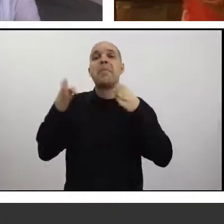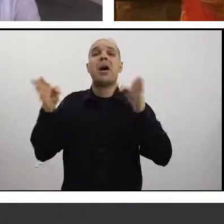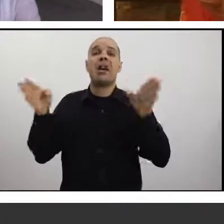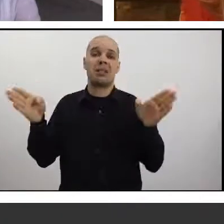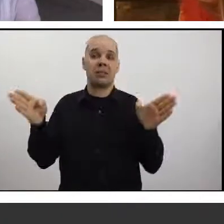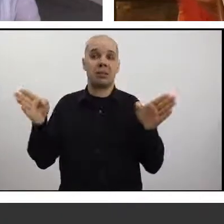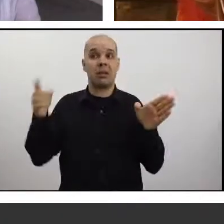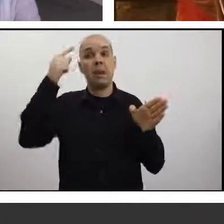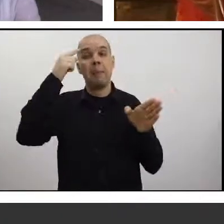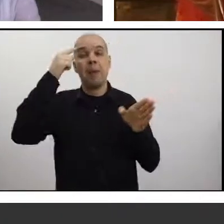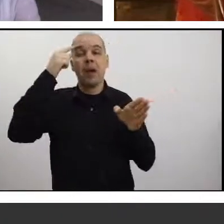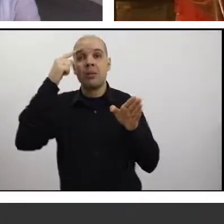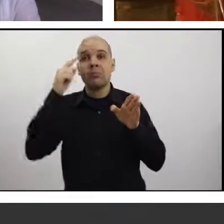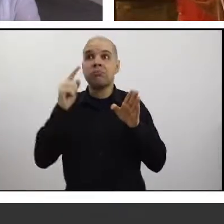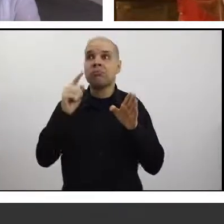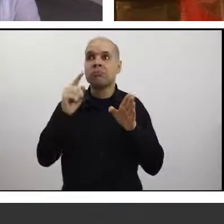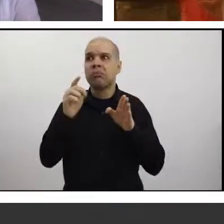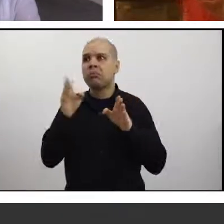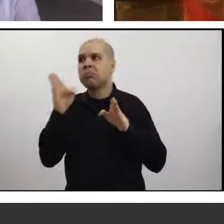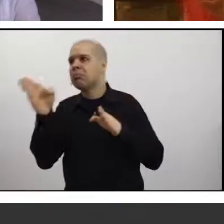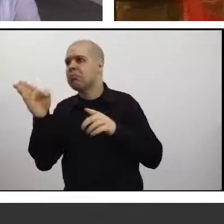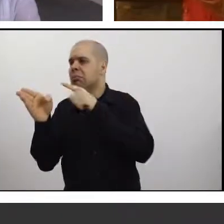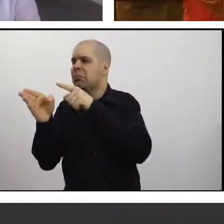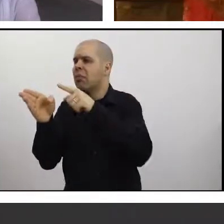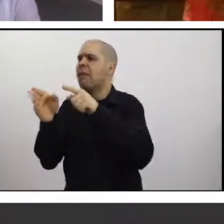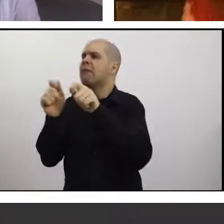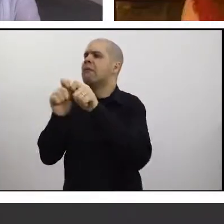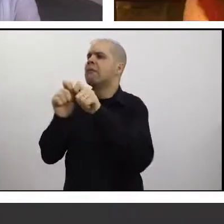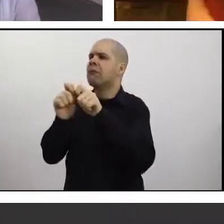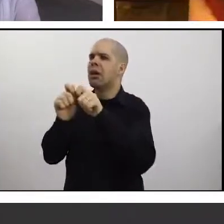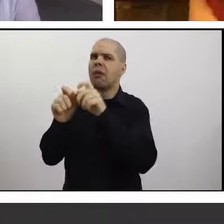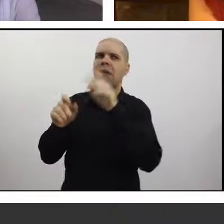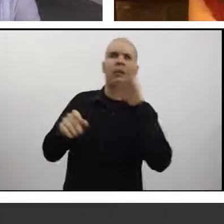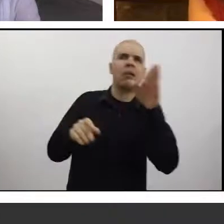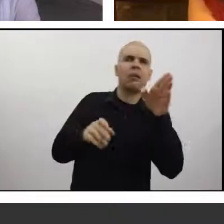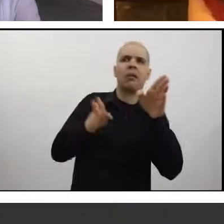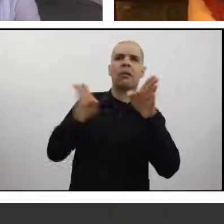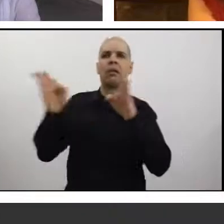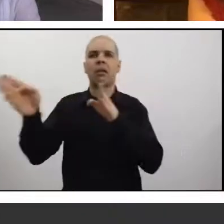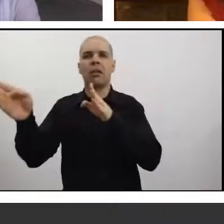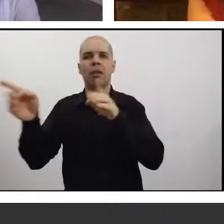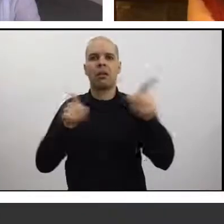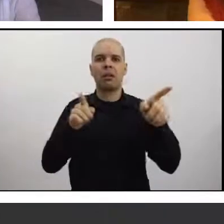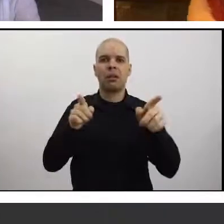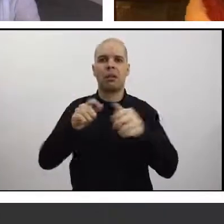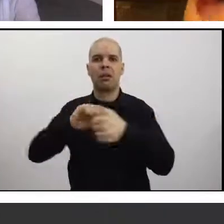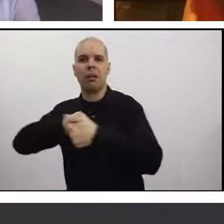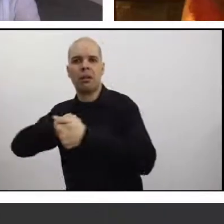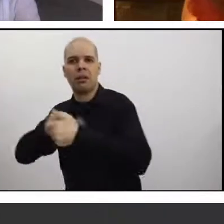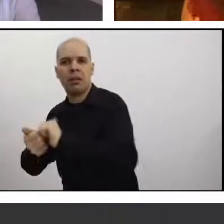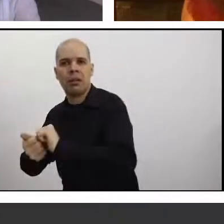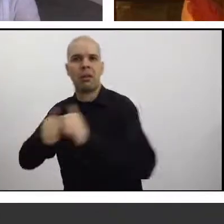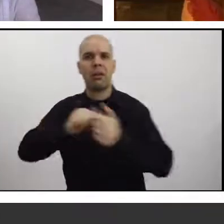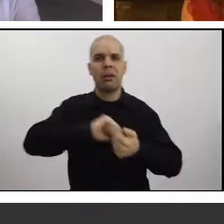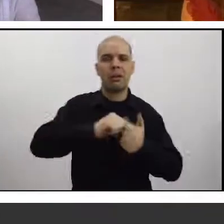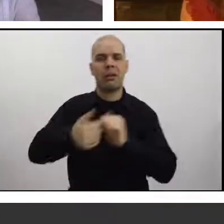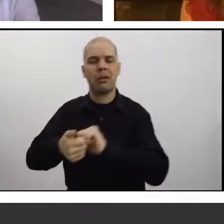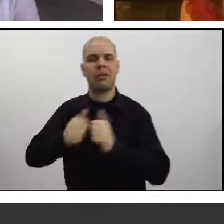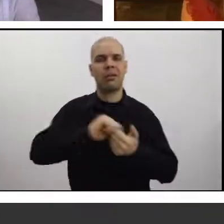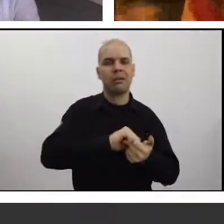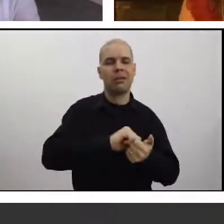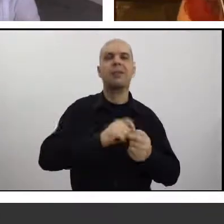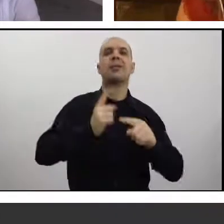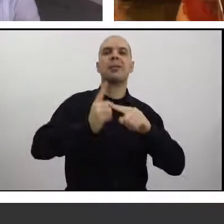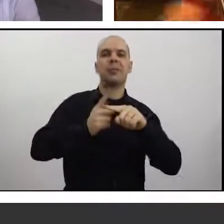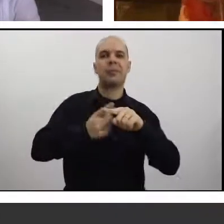projeto, a maneira de fazer vai ser diferente. Tem coisas que são um filme, tem outras que não, que elas deveriam